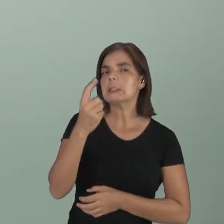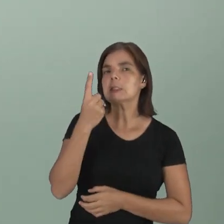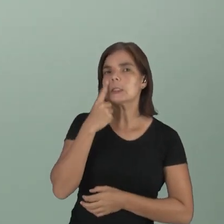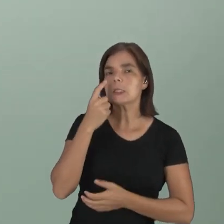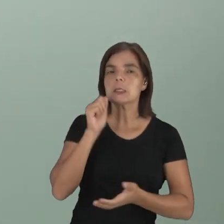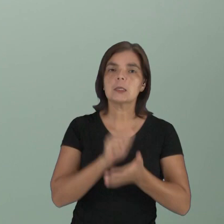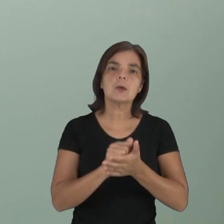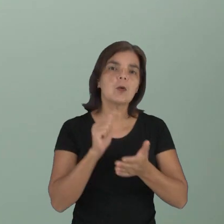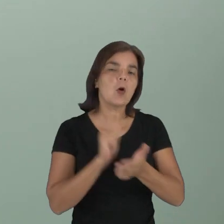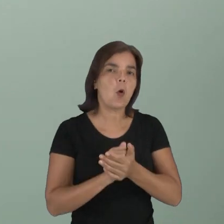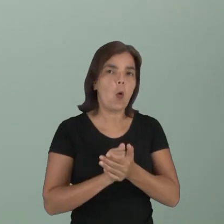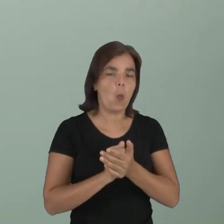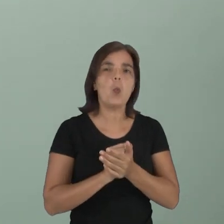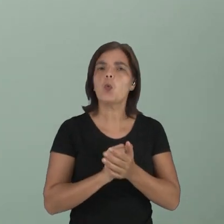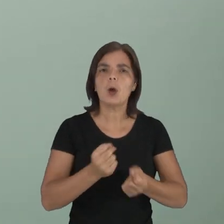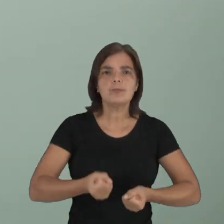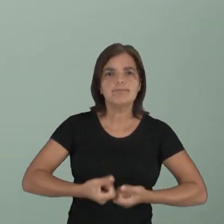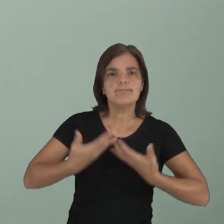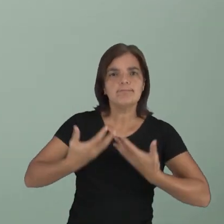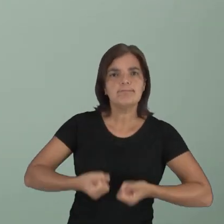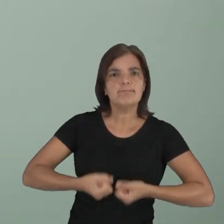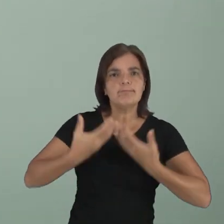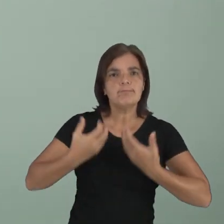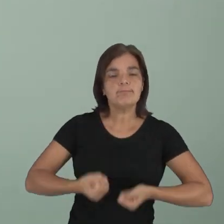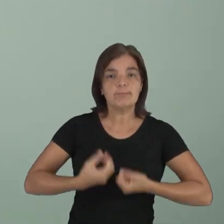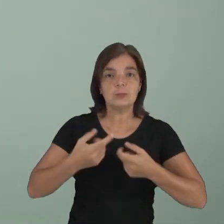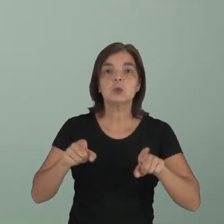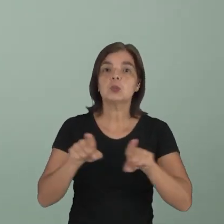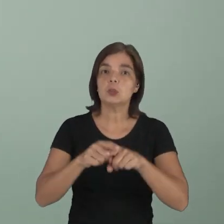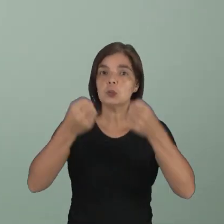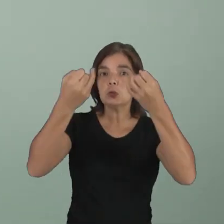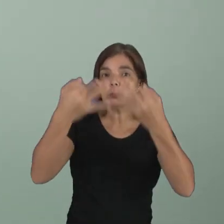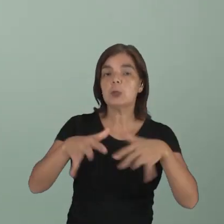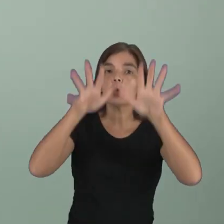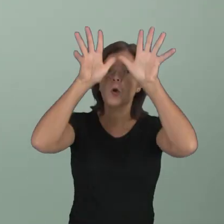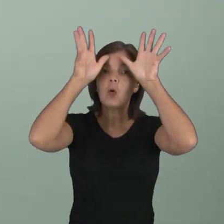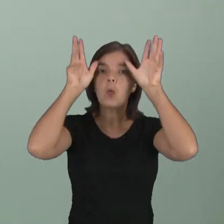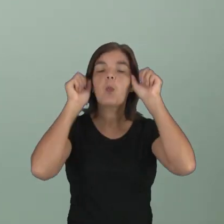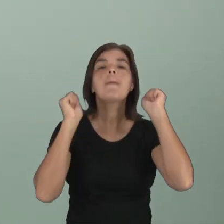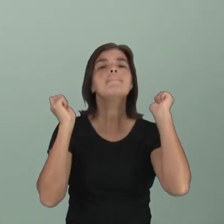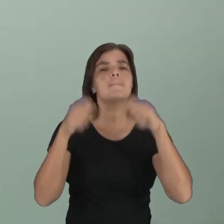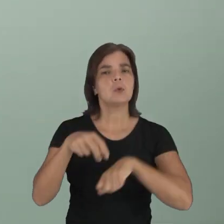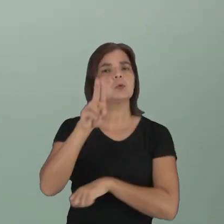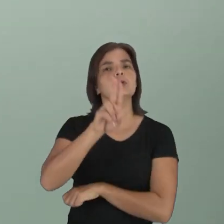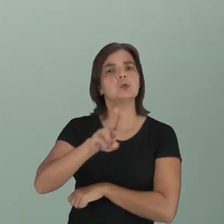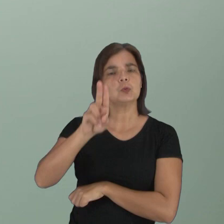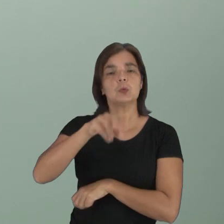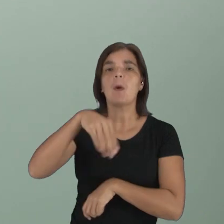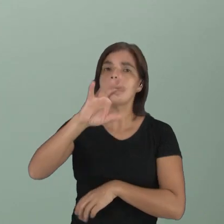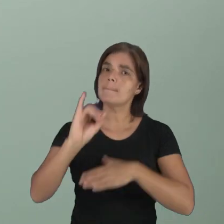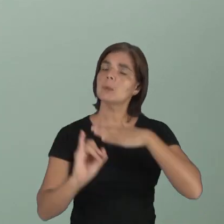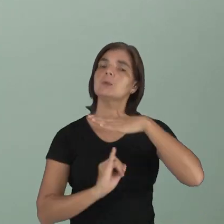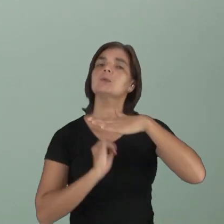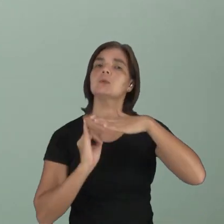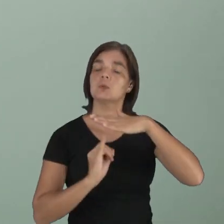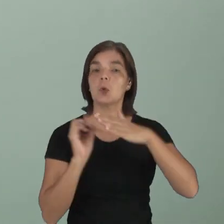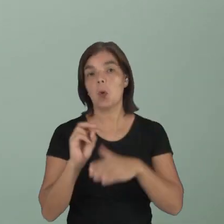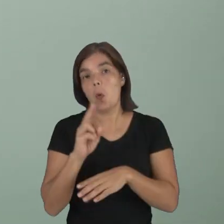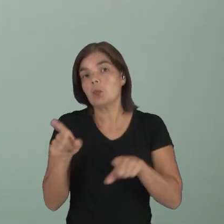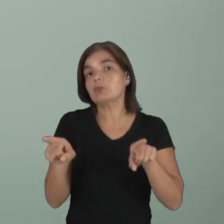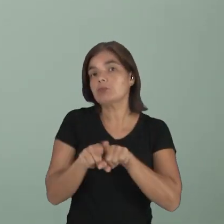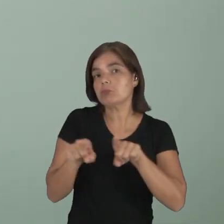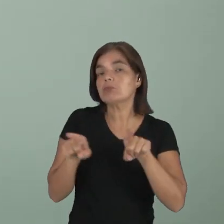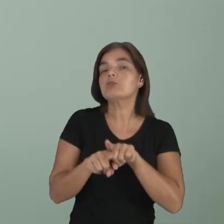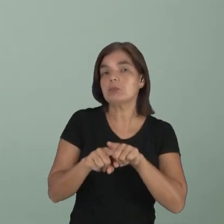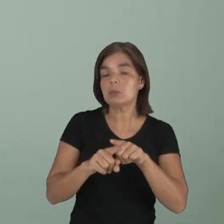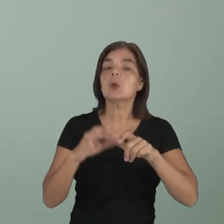for escrever um poema falando sobre o Acre, eu posso utilizar uma linguagem mais informal no meu poema ou também